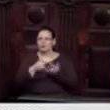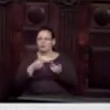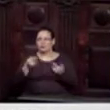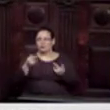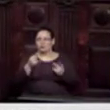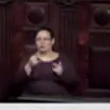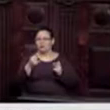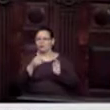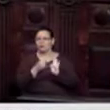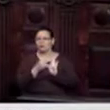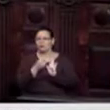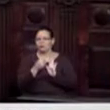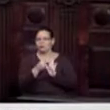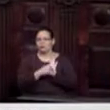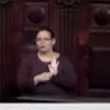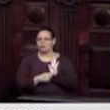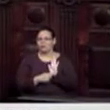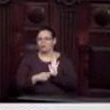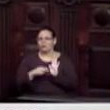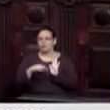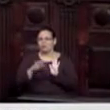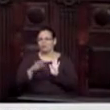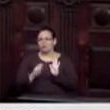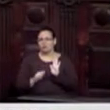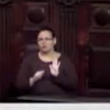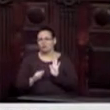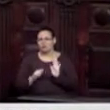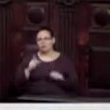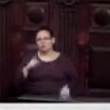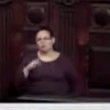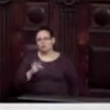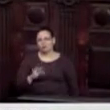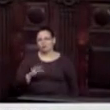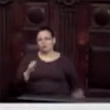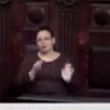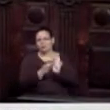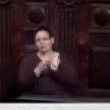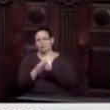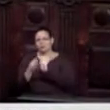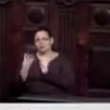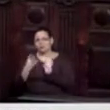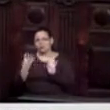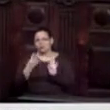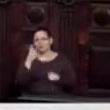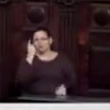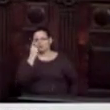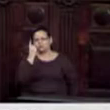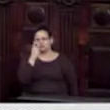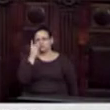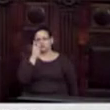bancada do Partido dos Trabalhadores, assinada pelos quatro, pelos três deputados e pela deputada,